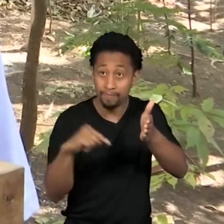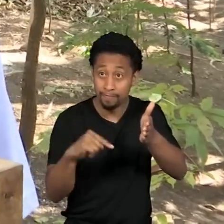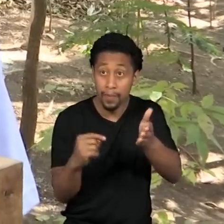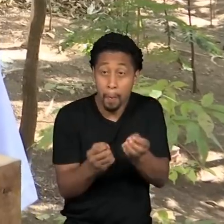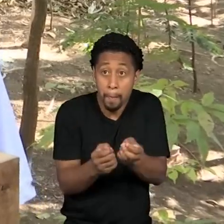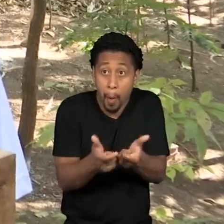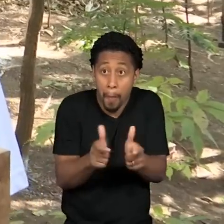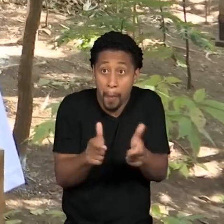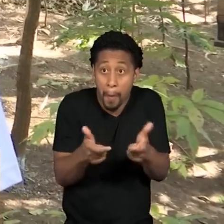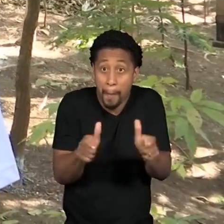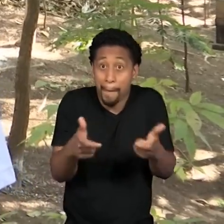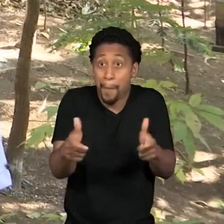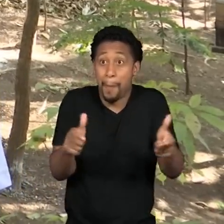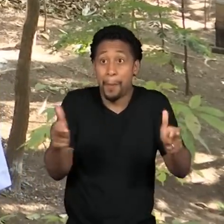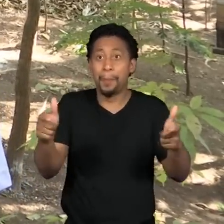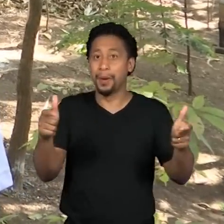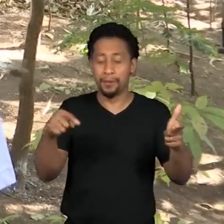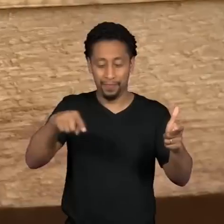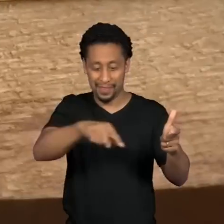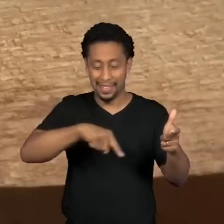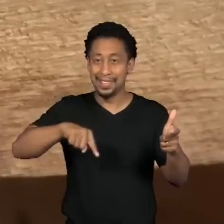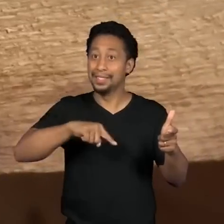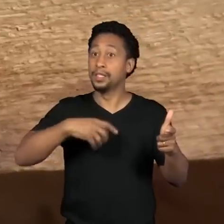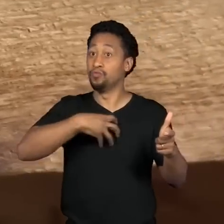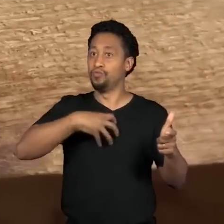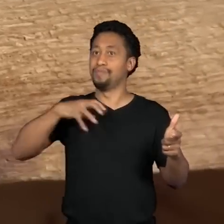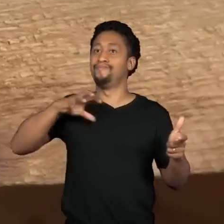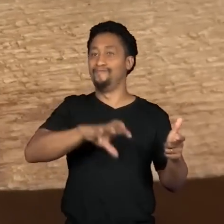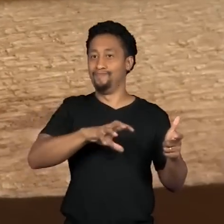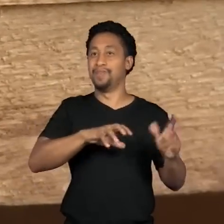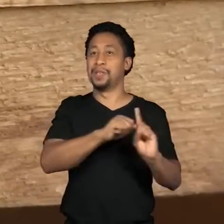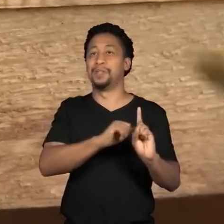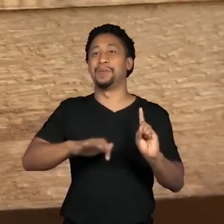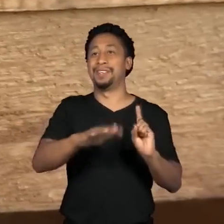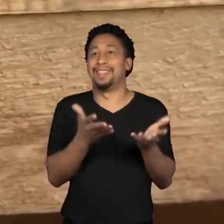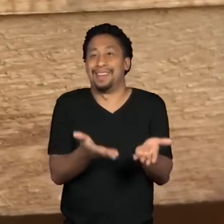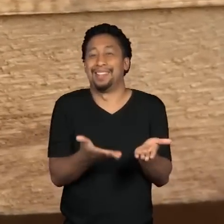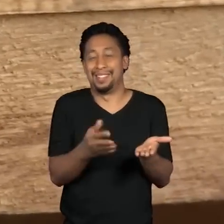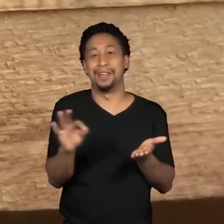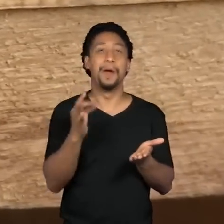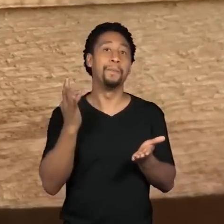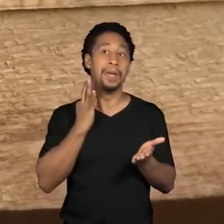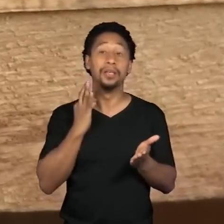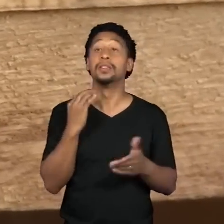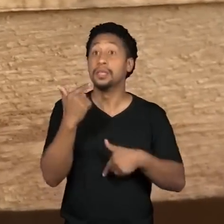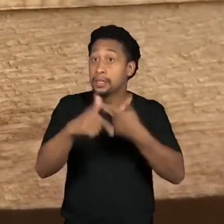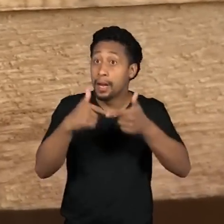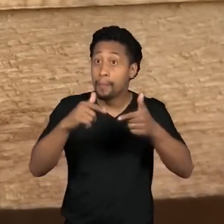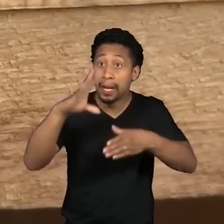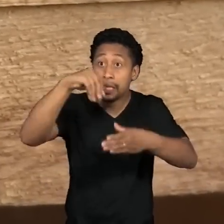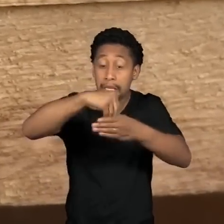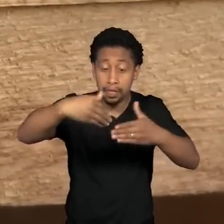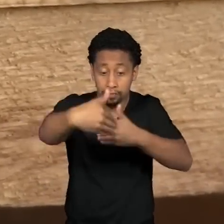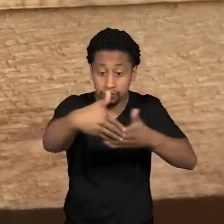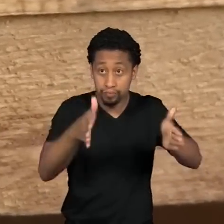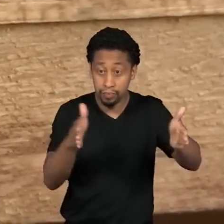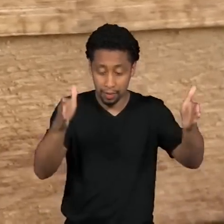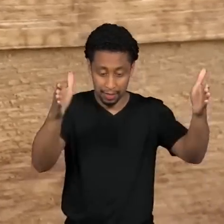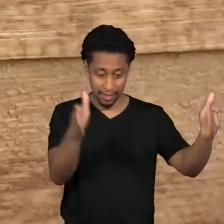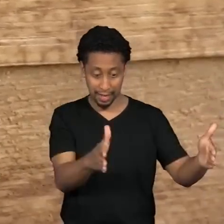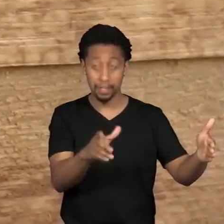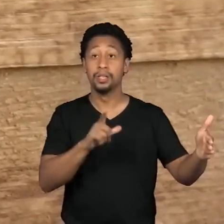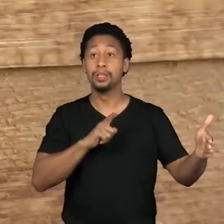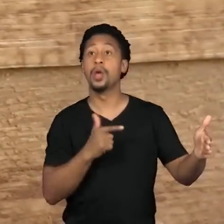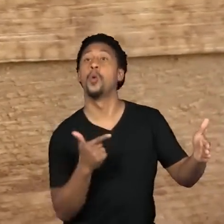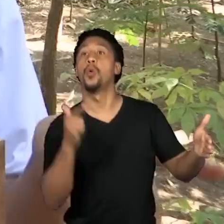abelha ela tem a sua própria organização social. Essas aqui são abelhas operárias, que são abelhas que trabalham dentro das caixas, dentro da colmeia. E tem as campeiras,